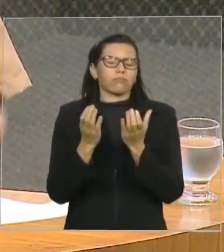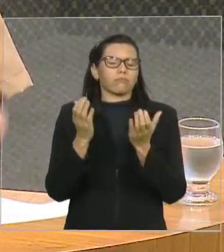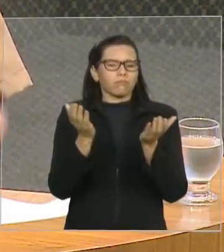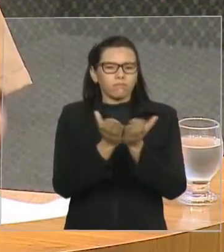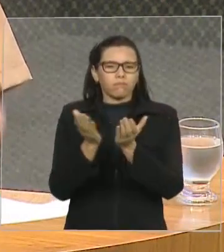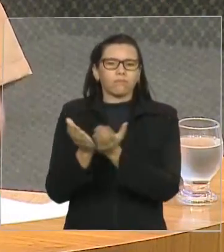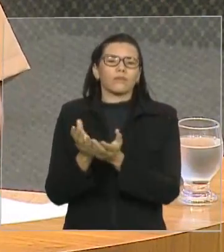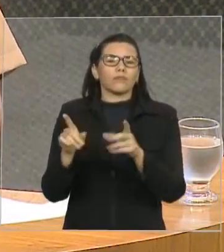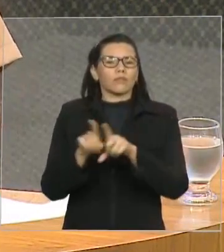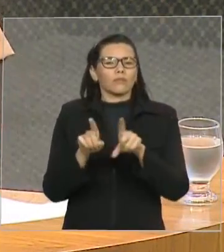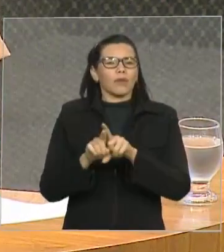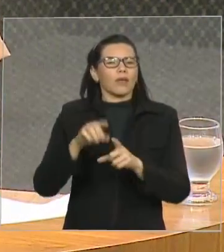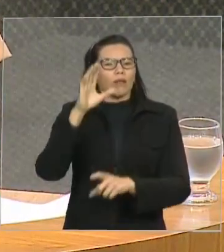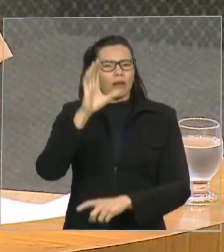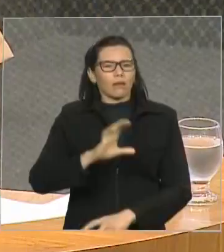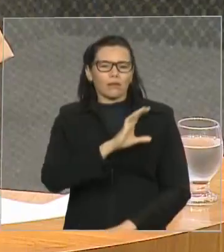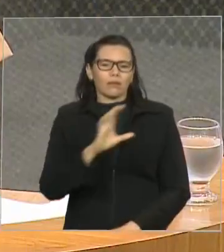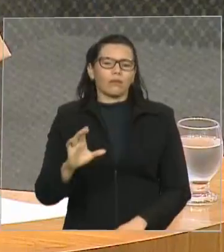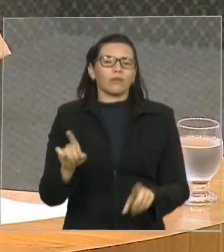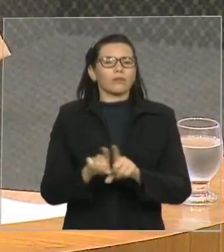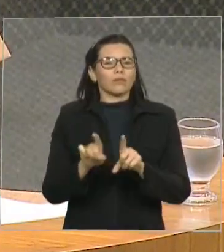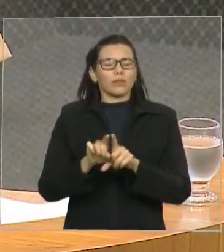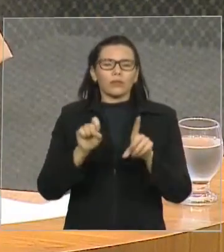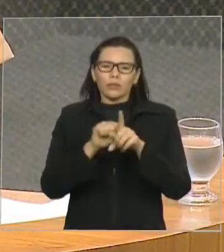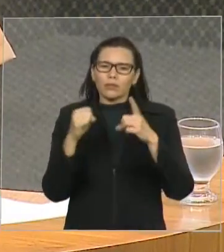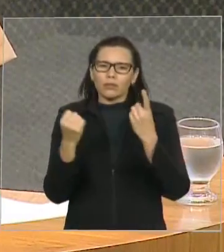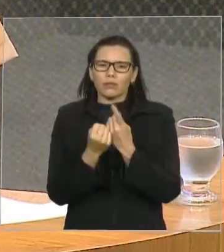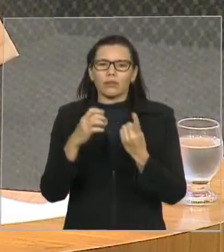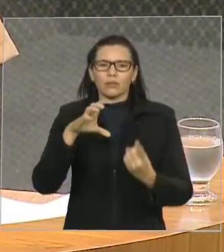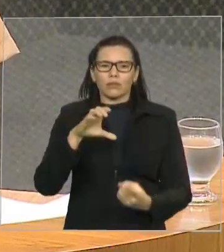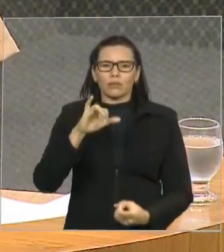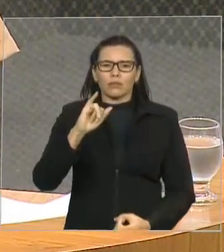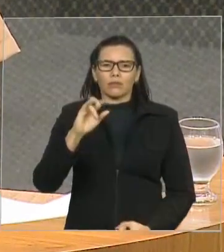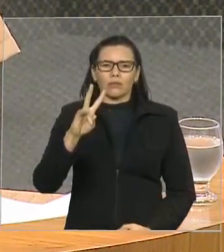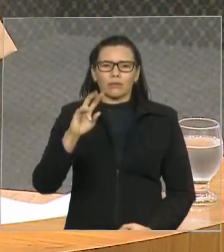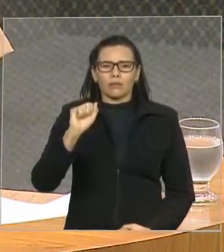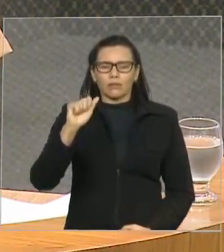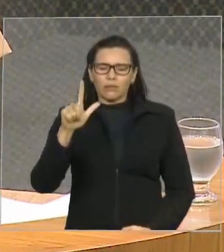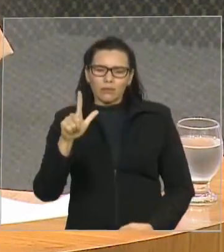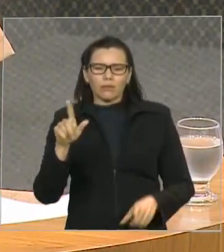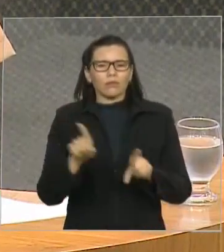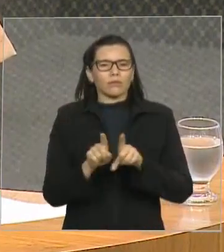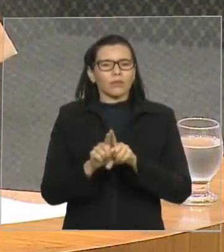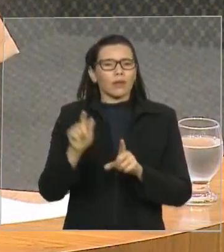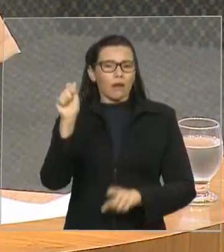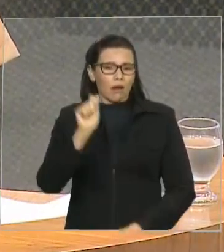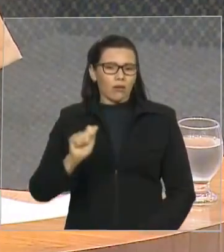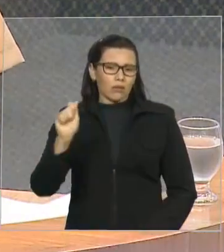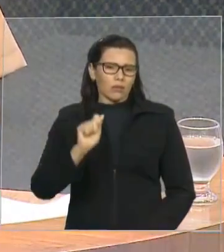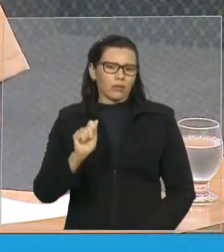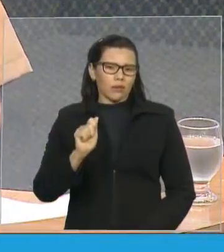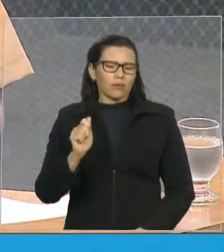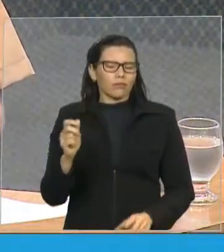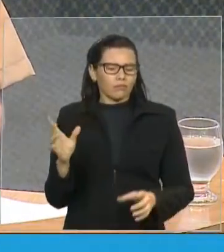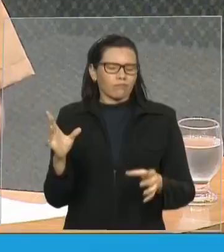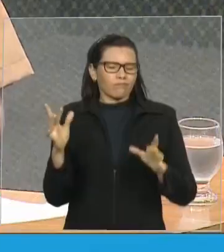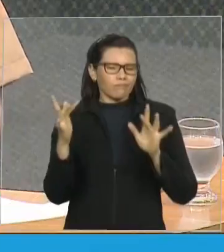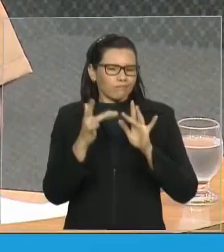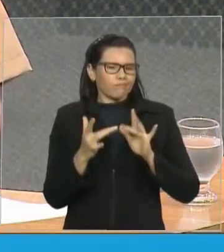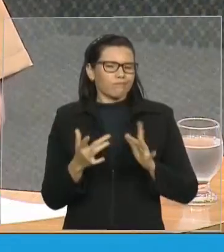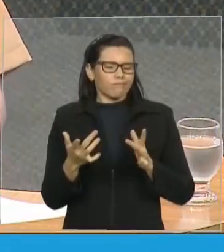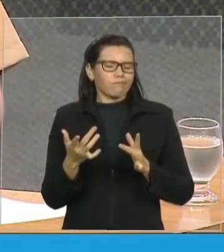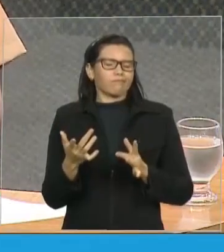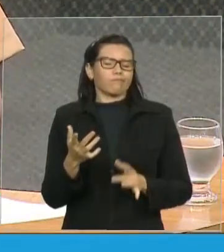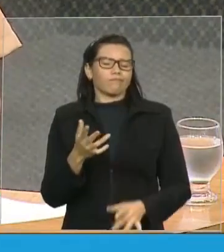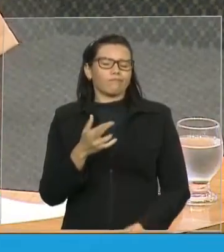ministérios, movimentos, a sociedade civil organizada, as associações religiosas, ao compromisso com